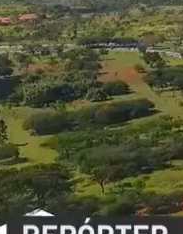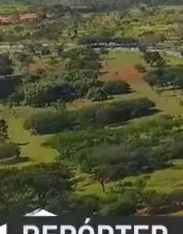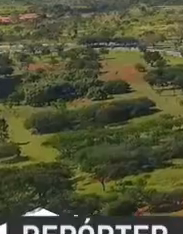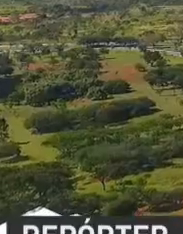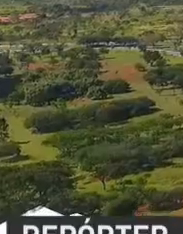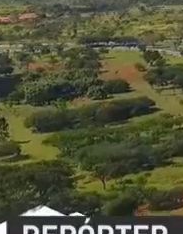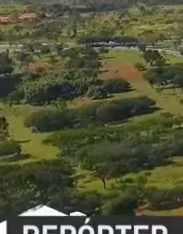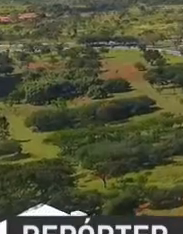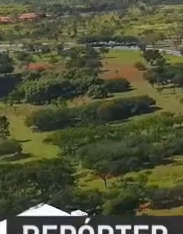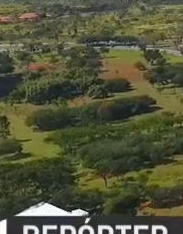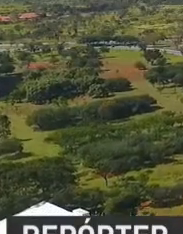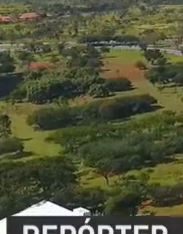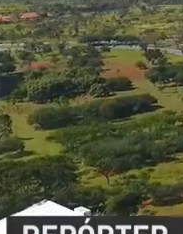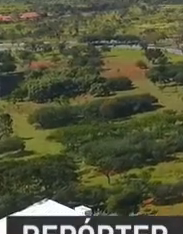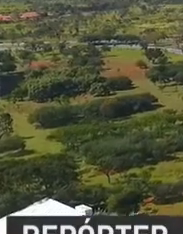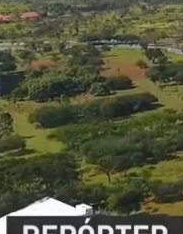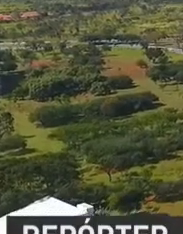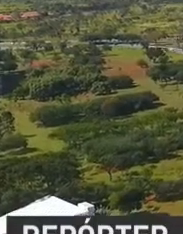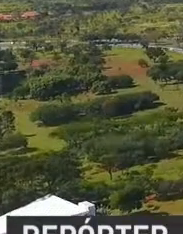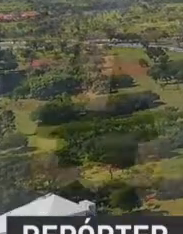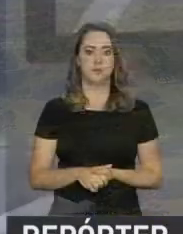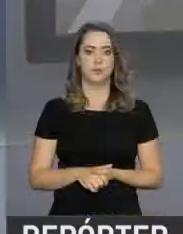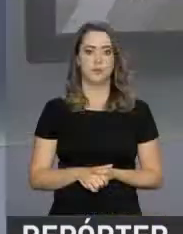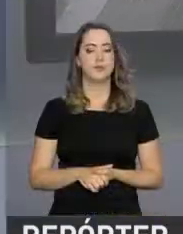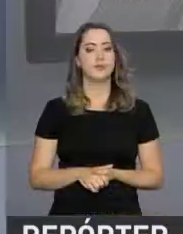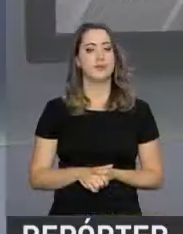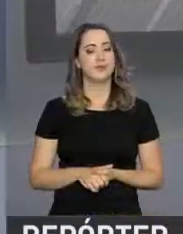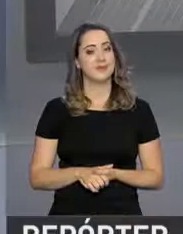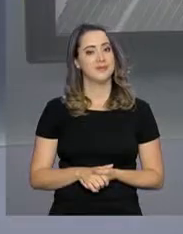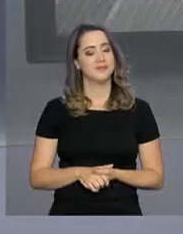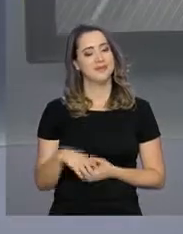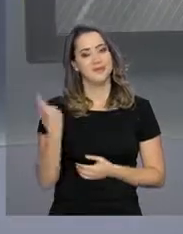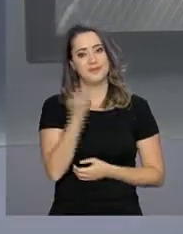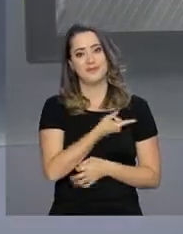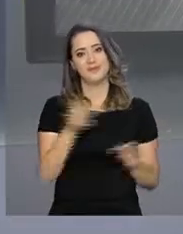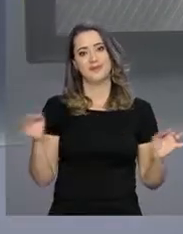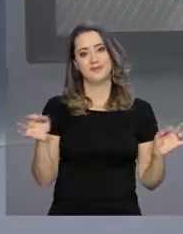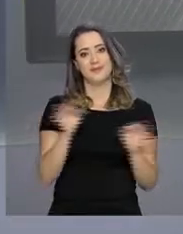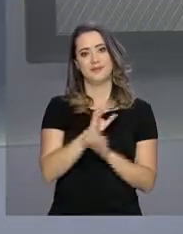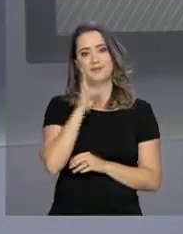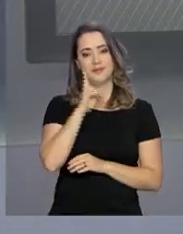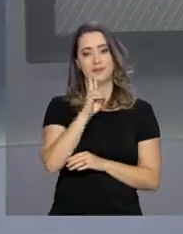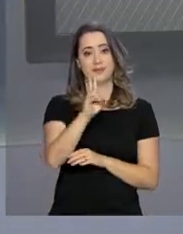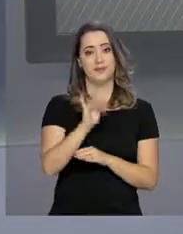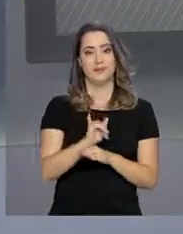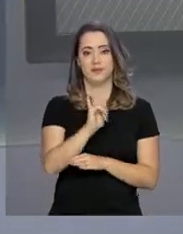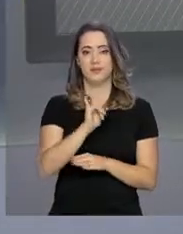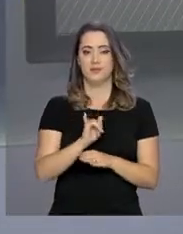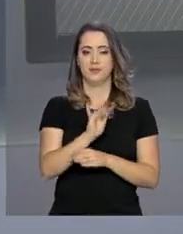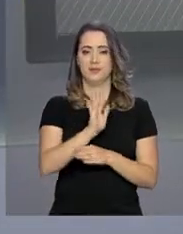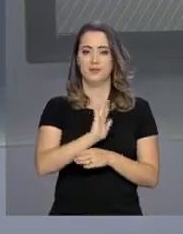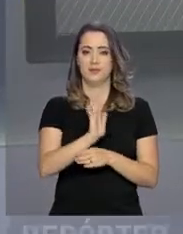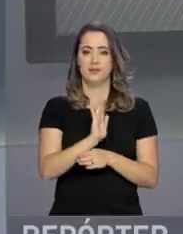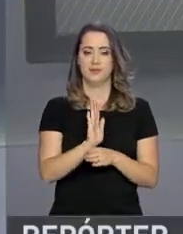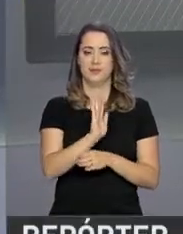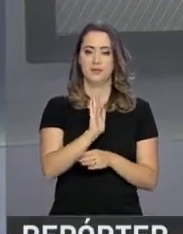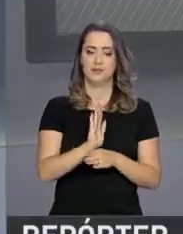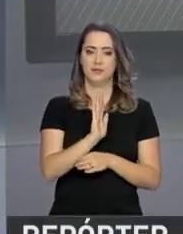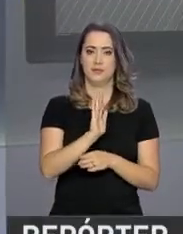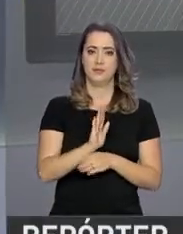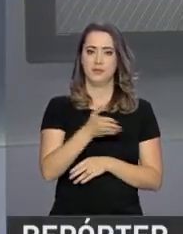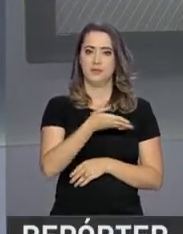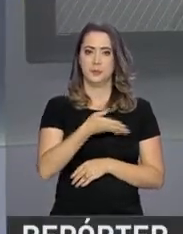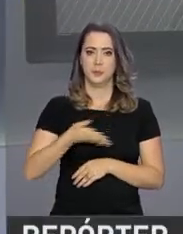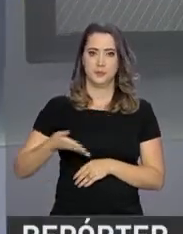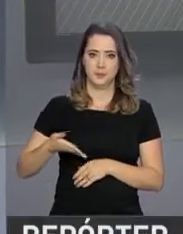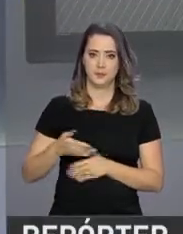Nós ficamos por aqui. Para rever as reportagens é só acessar o nosso canal